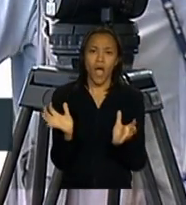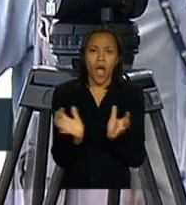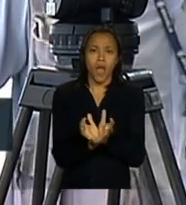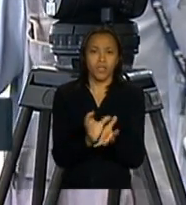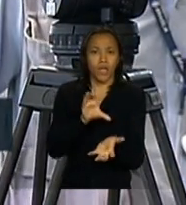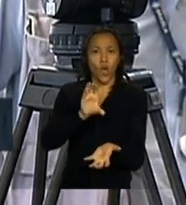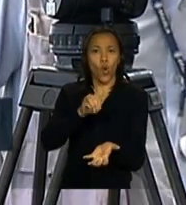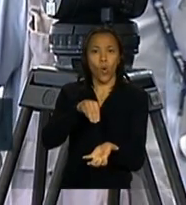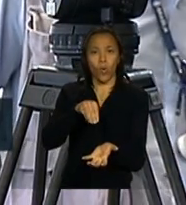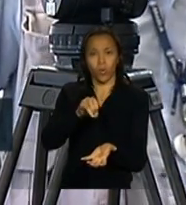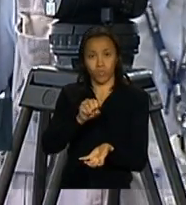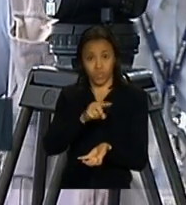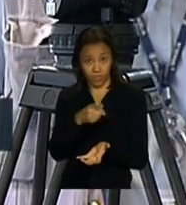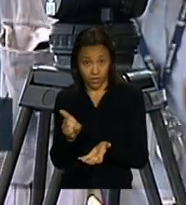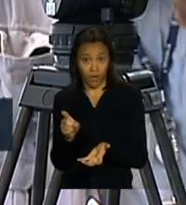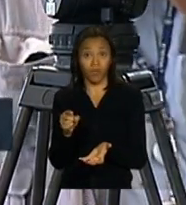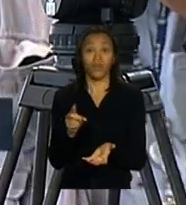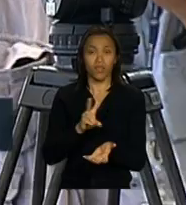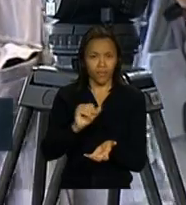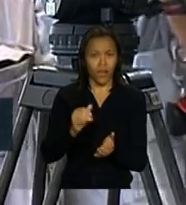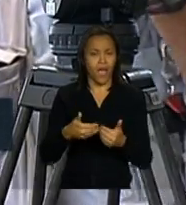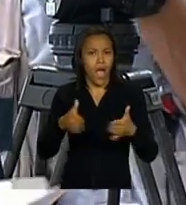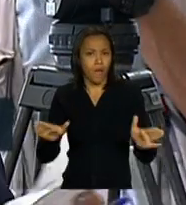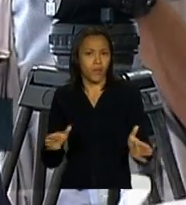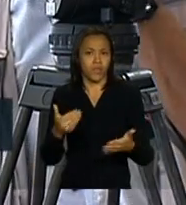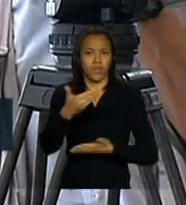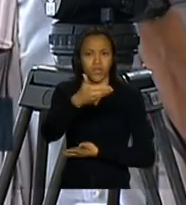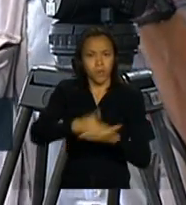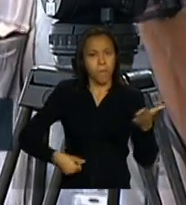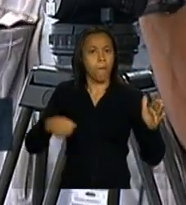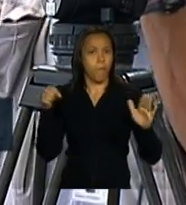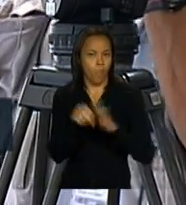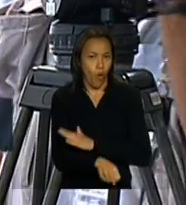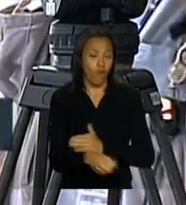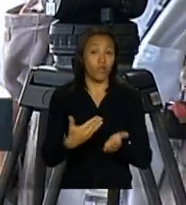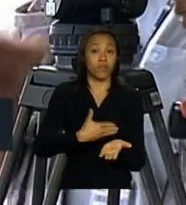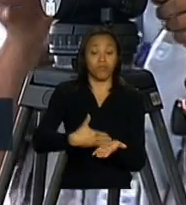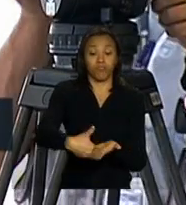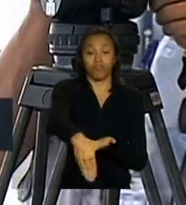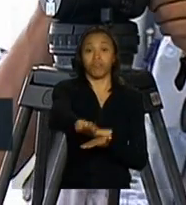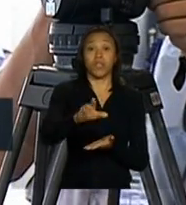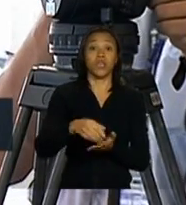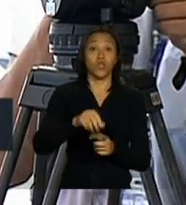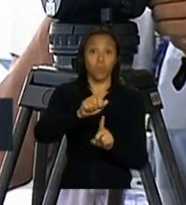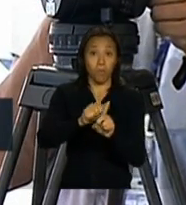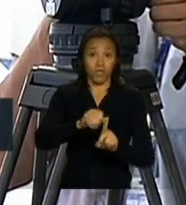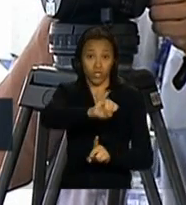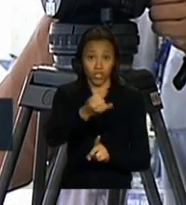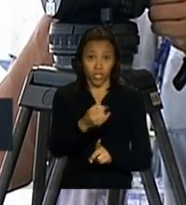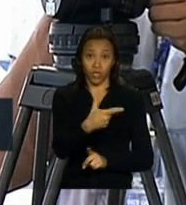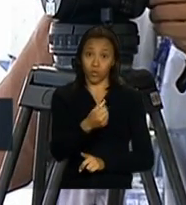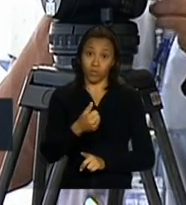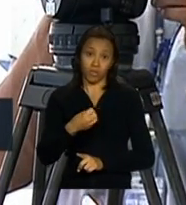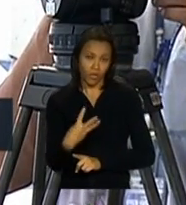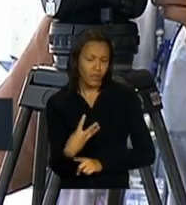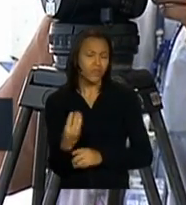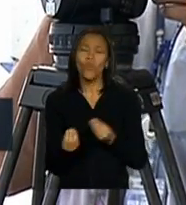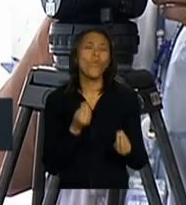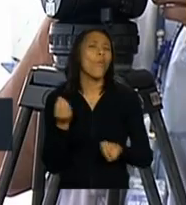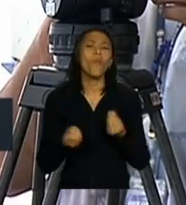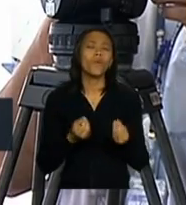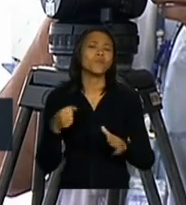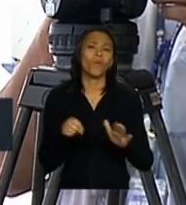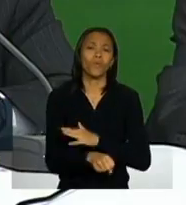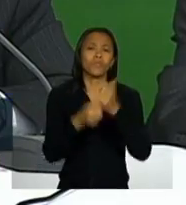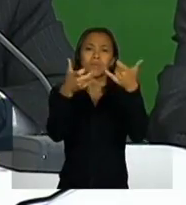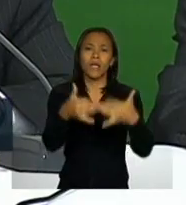que o senhor falou sobre a questão de abertura de concurso a partir de janeiro 2013, eu queria que o senhor falasse um pouquinho sobre isso, por